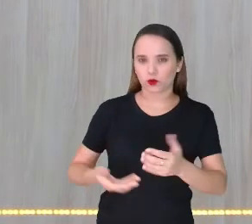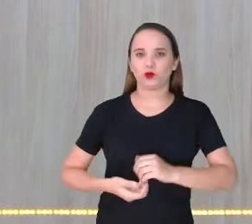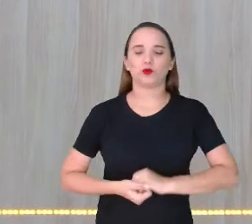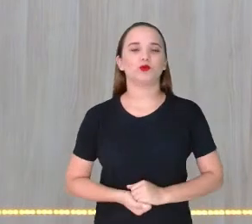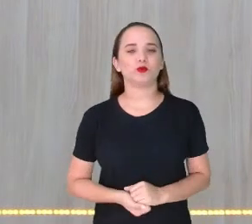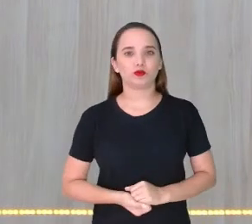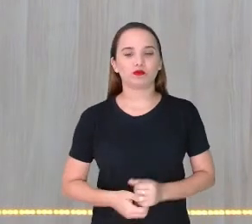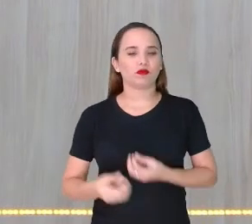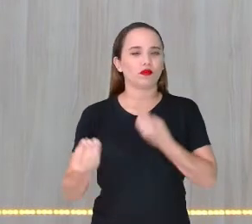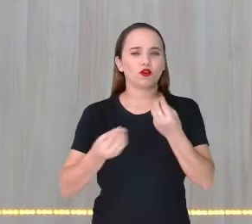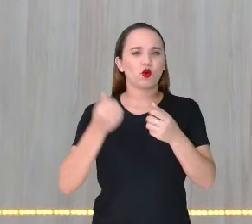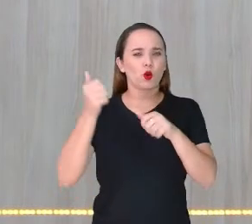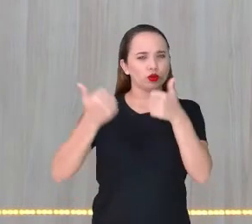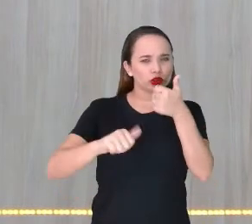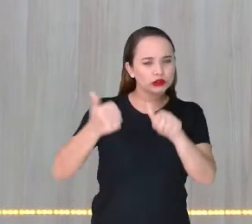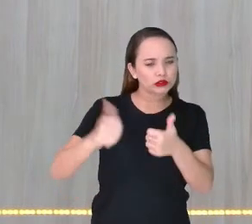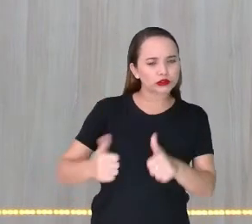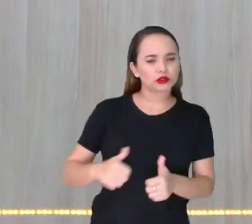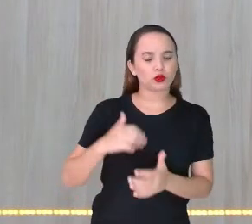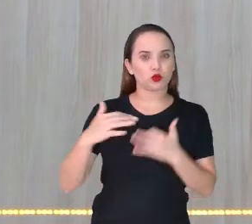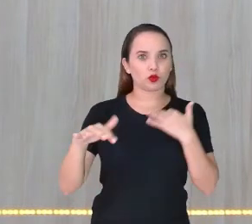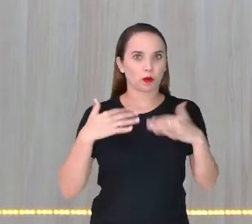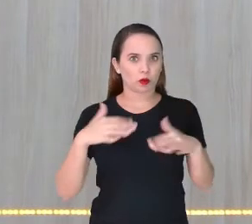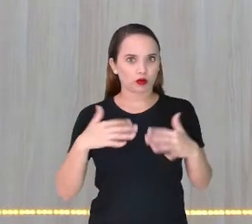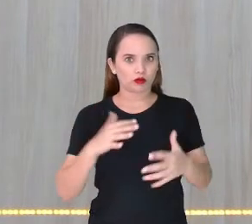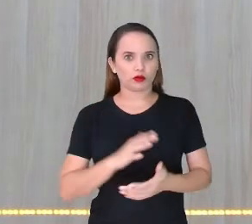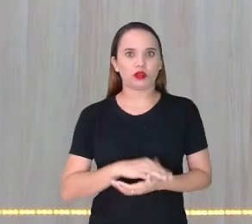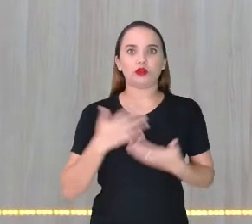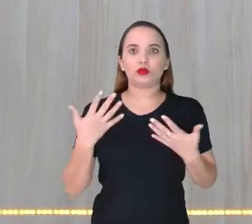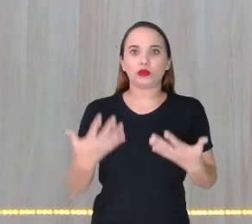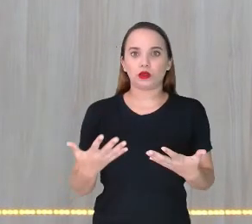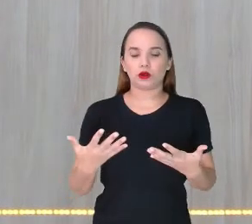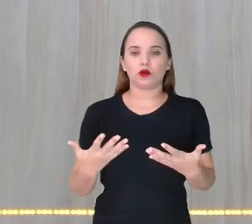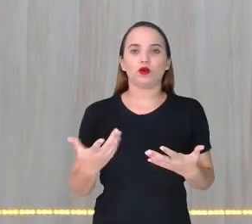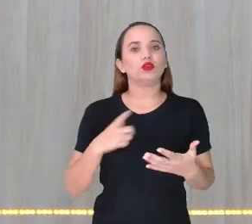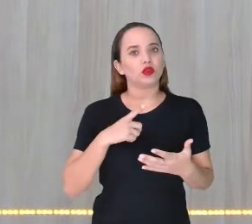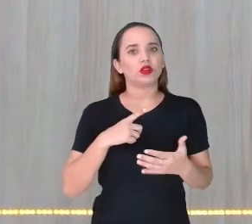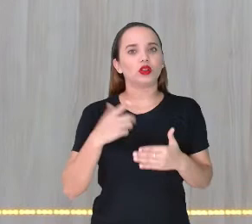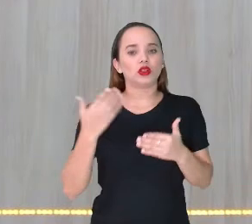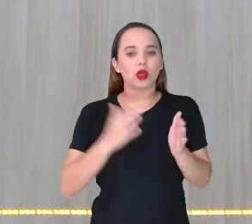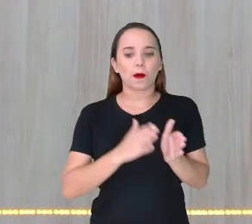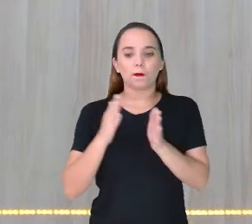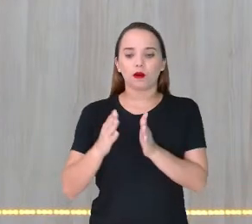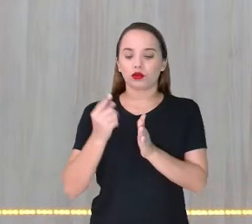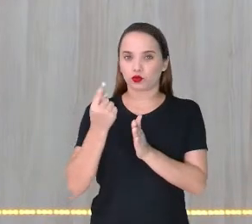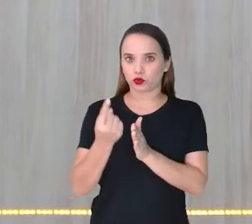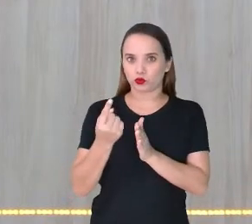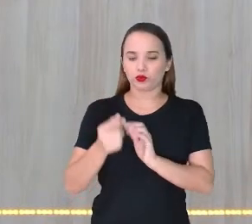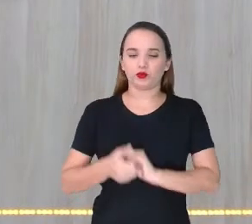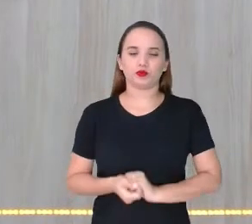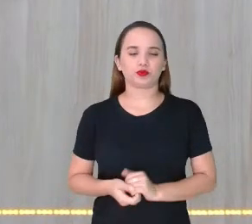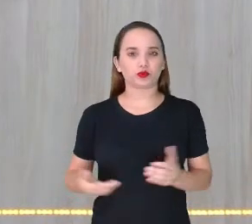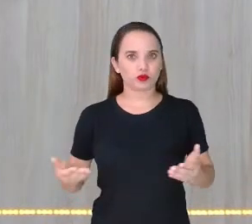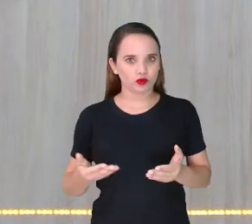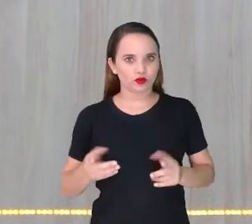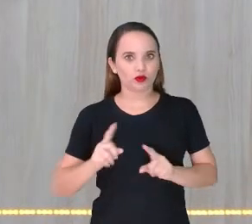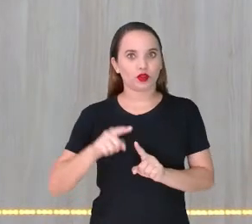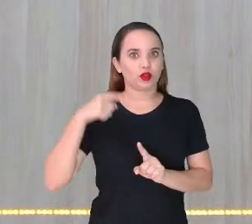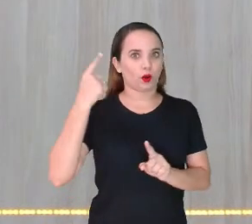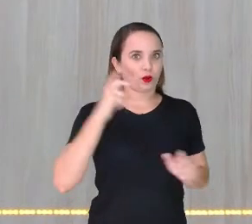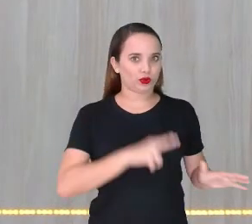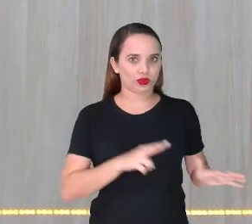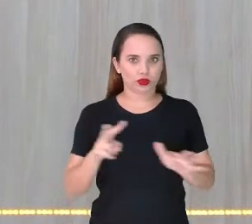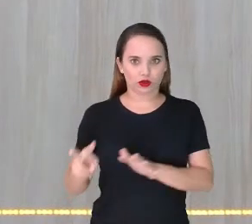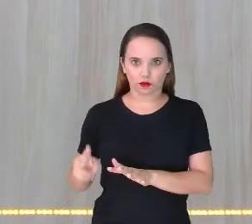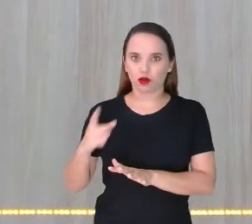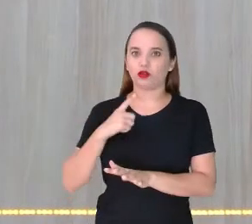gente analisa esses movimentos que acontecem ali. Então, a gente vai ter a parte 1 hoje e na semana que vem a gente vai